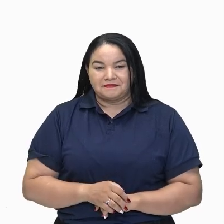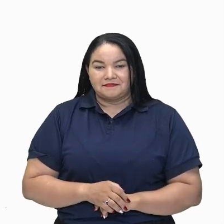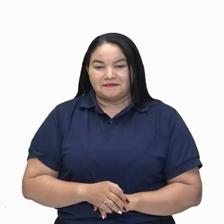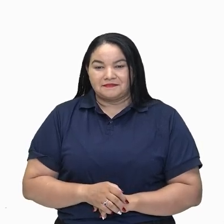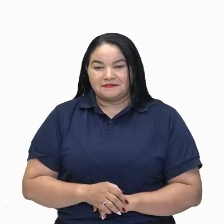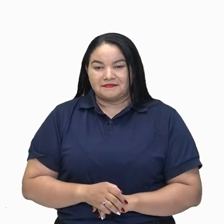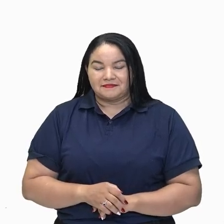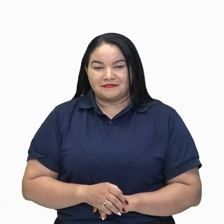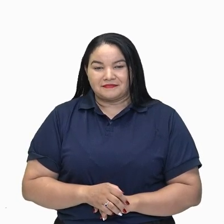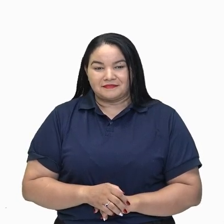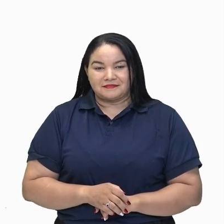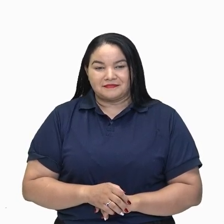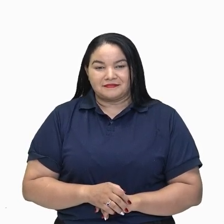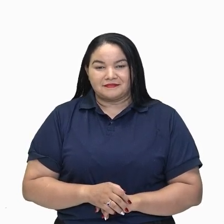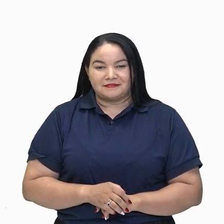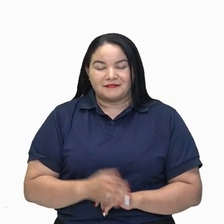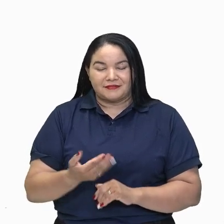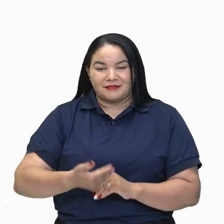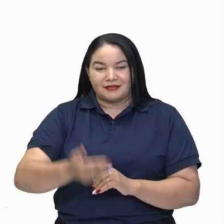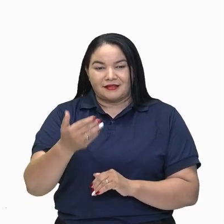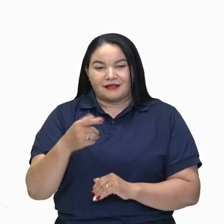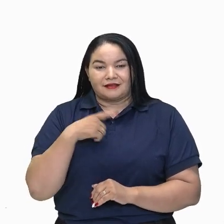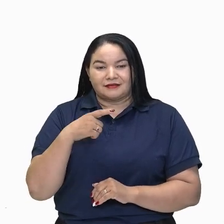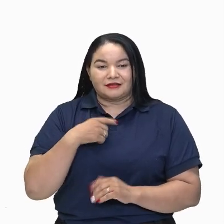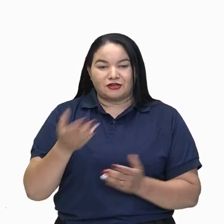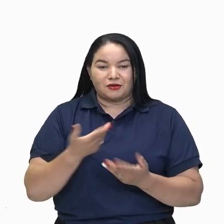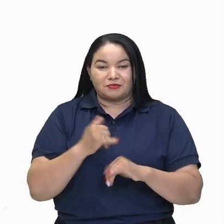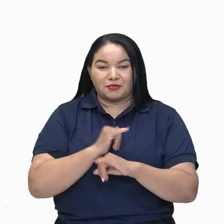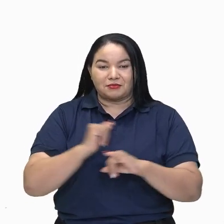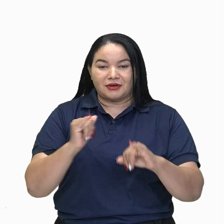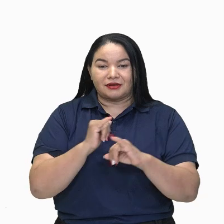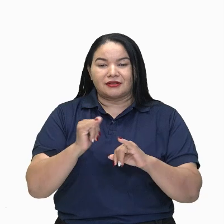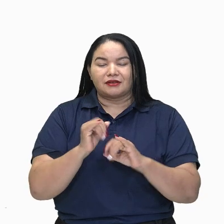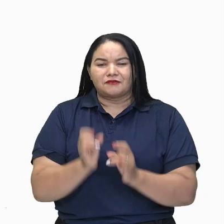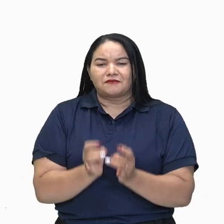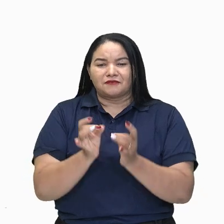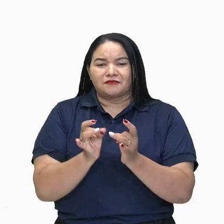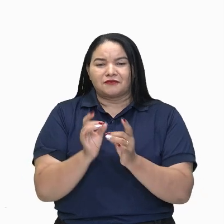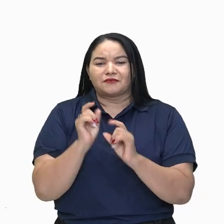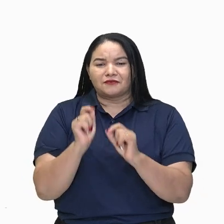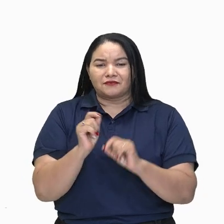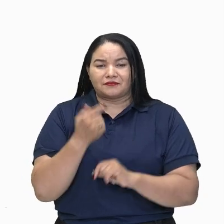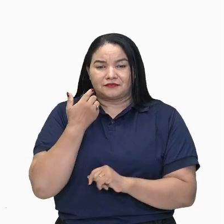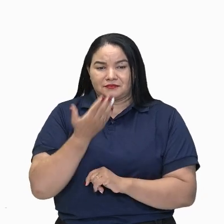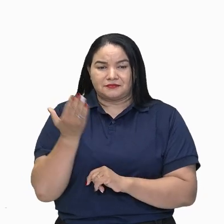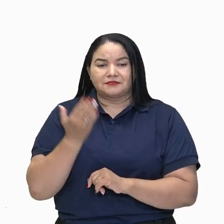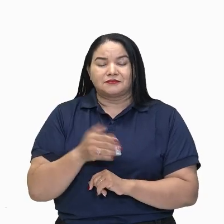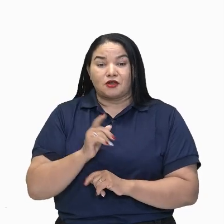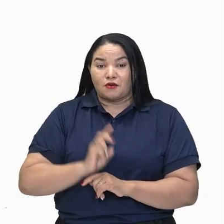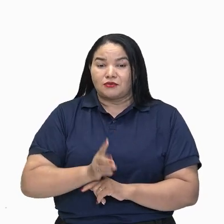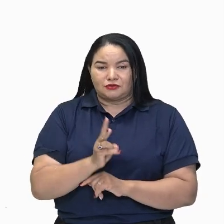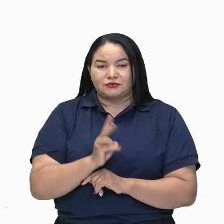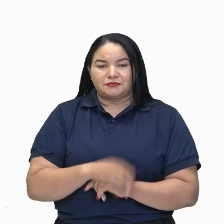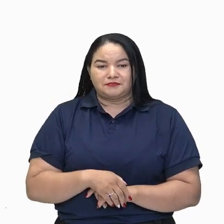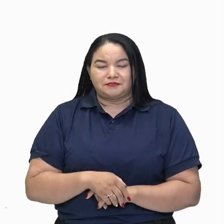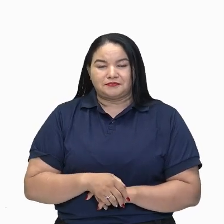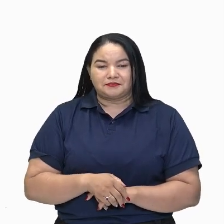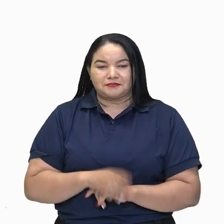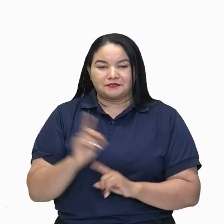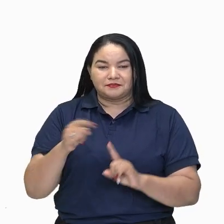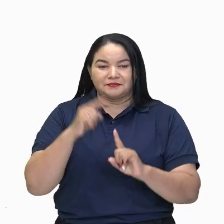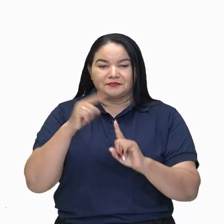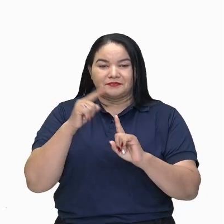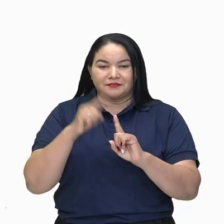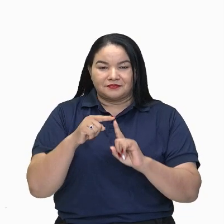E, seguindo, nós vamos ter agora a propaganda comercial. Ainda, né? O objetivo, que